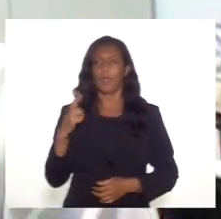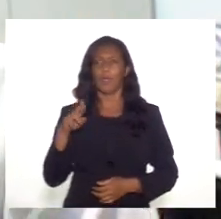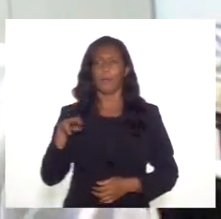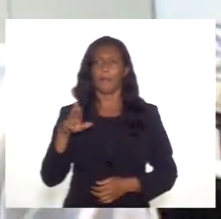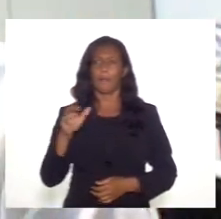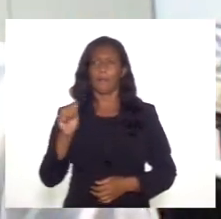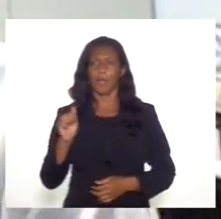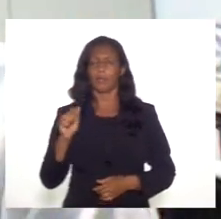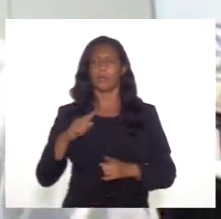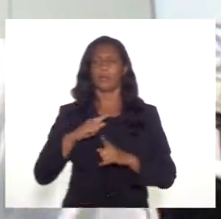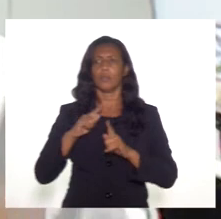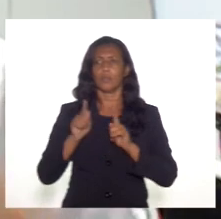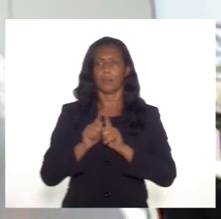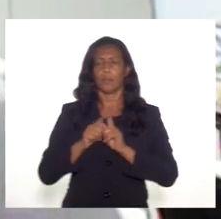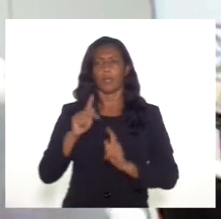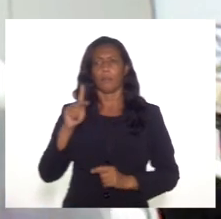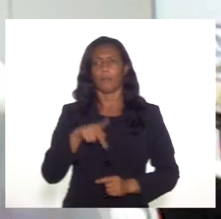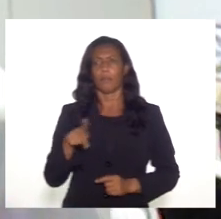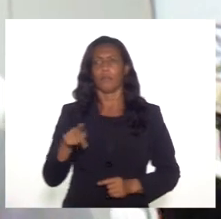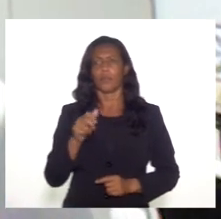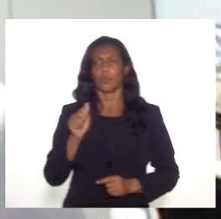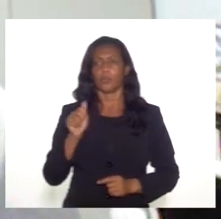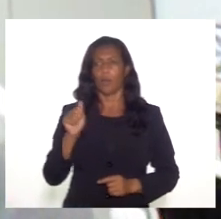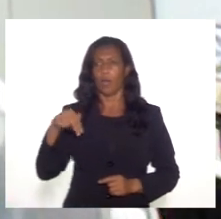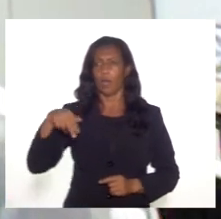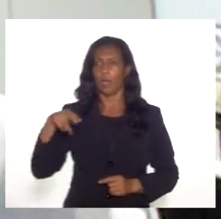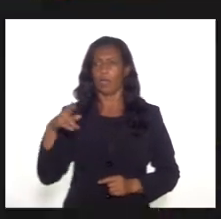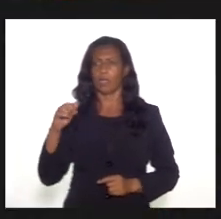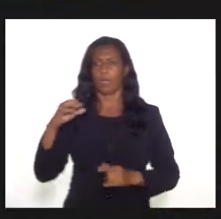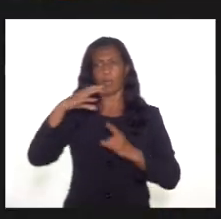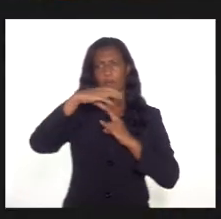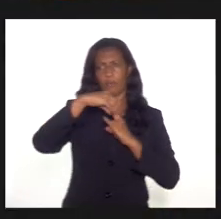do professor André Pericê da Fundação Oswaldo Cruz.